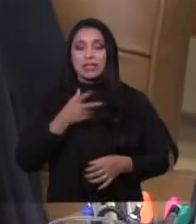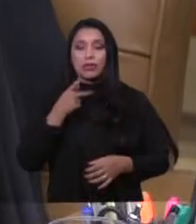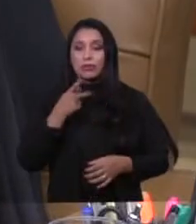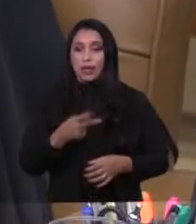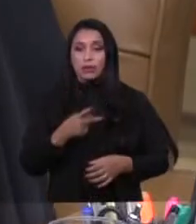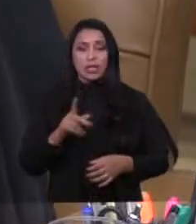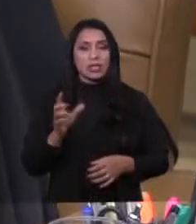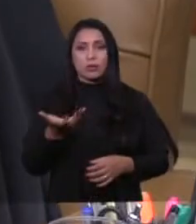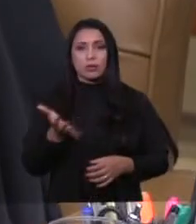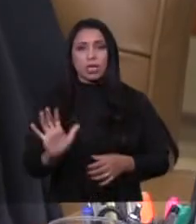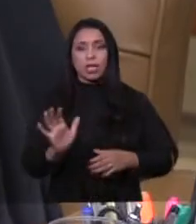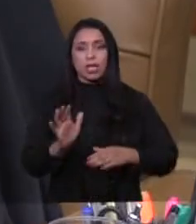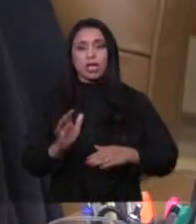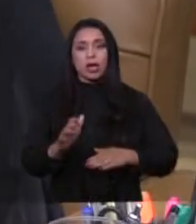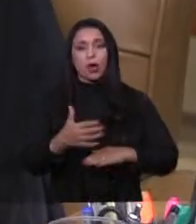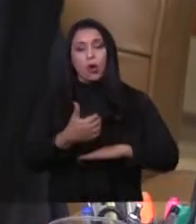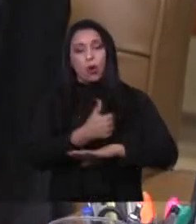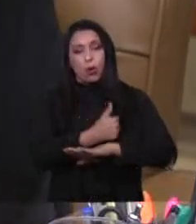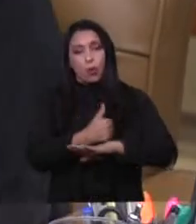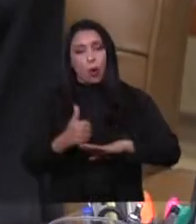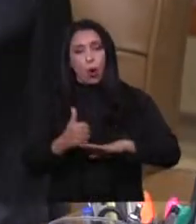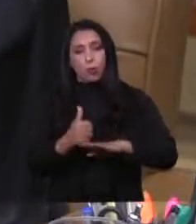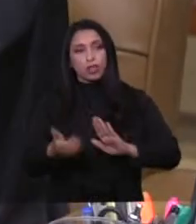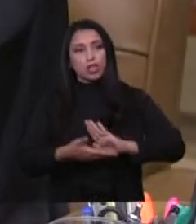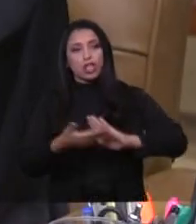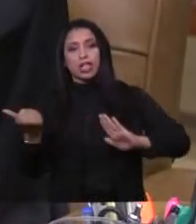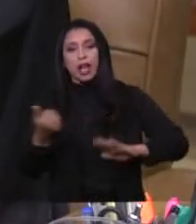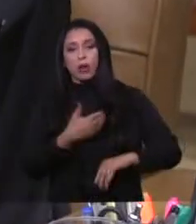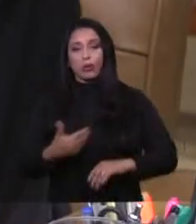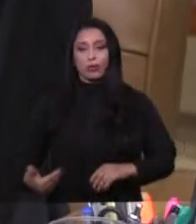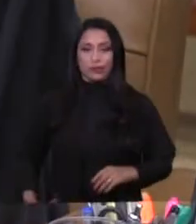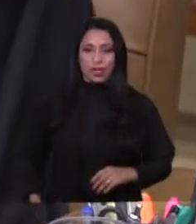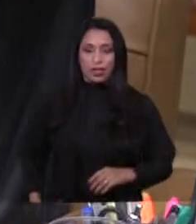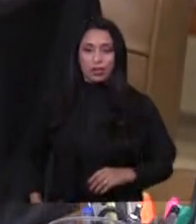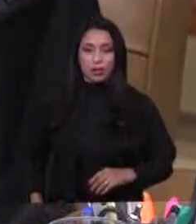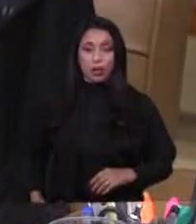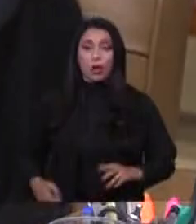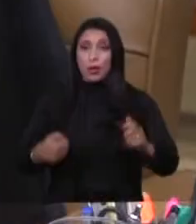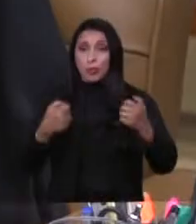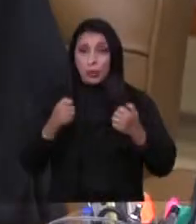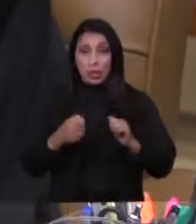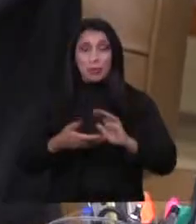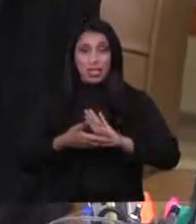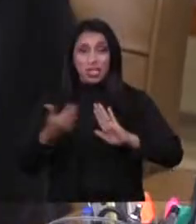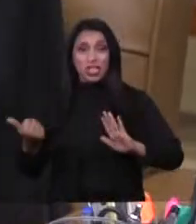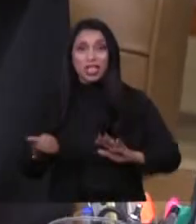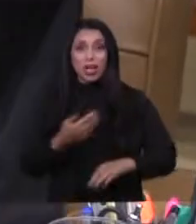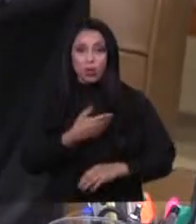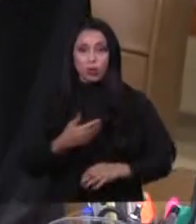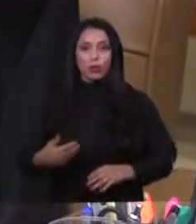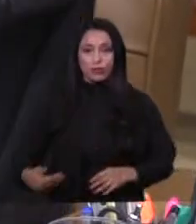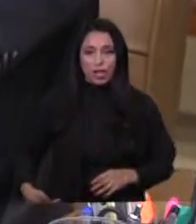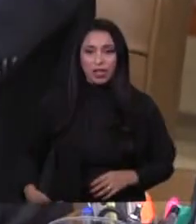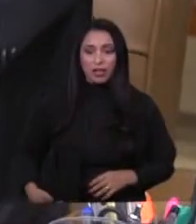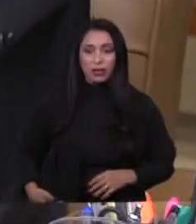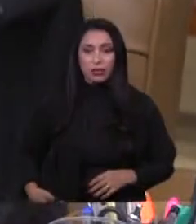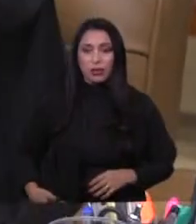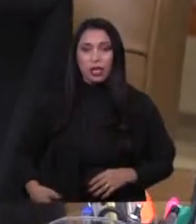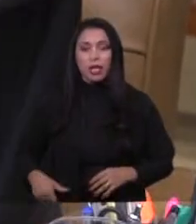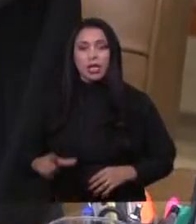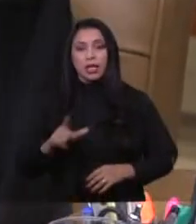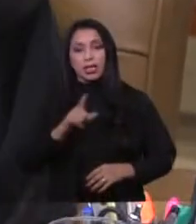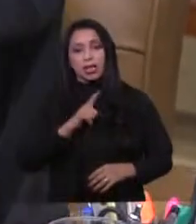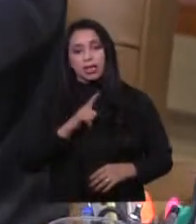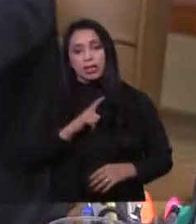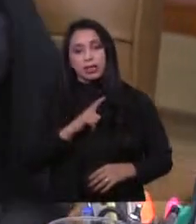o governo. André Mendonça, ministro do STF. A deposição do governo dependeria, ou essa tentativa de deposição de atos que